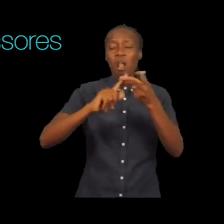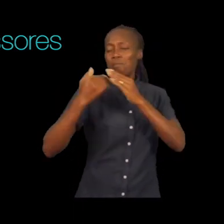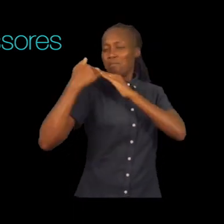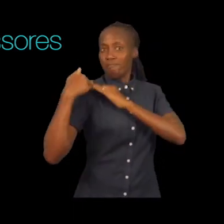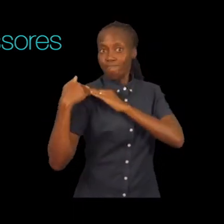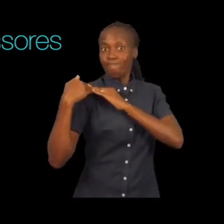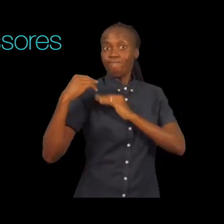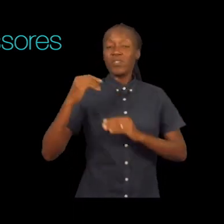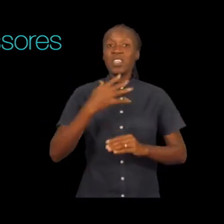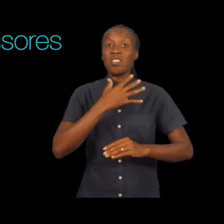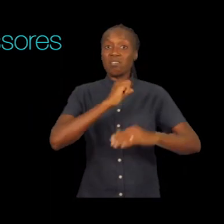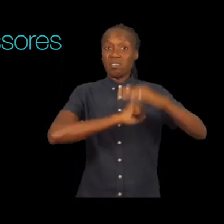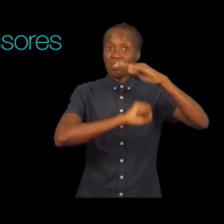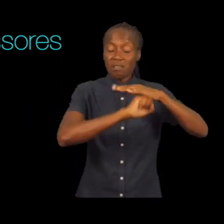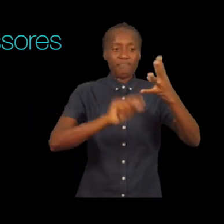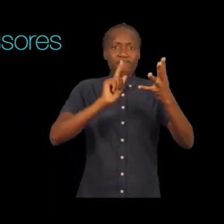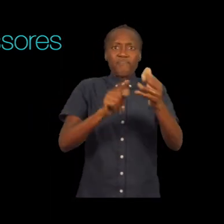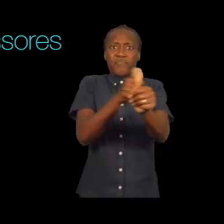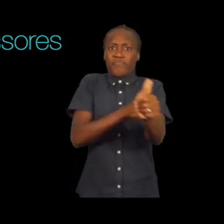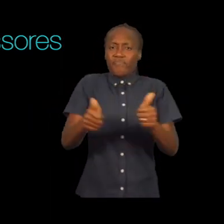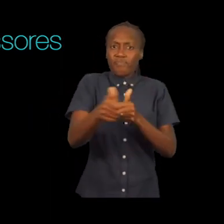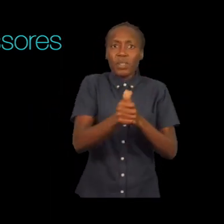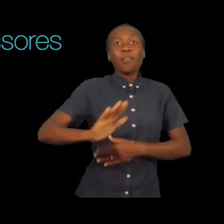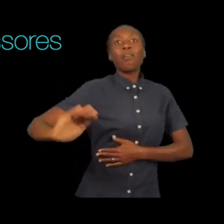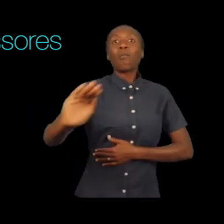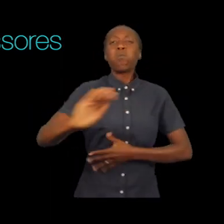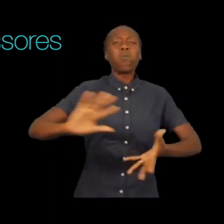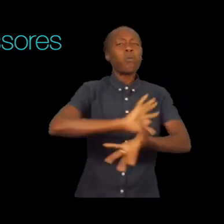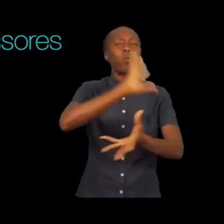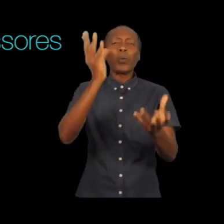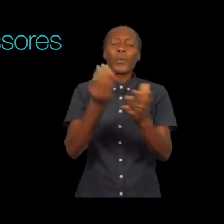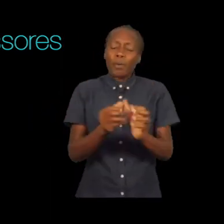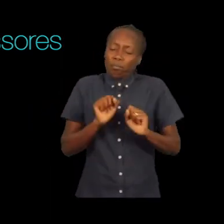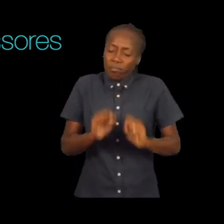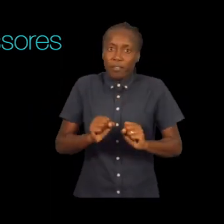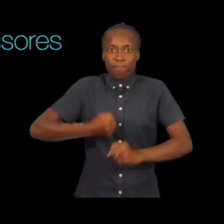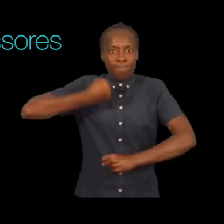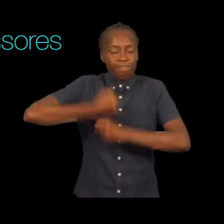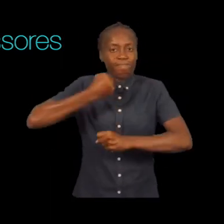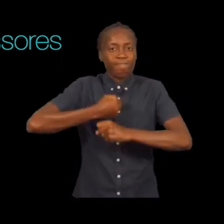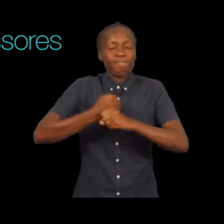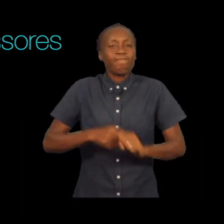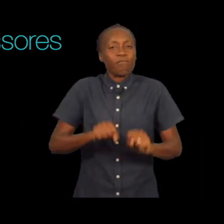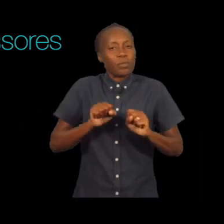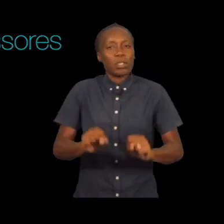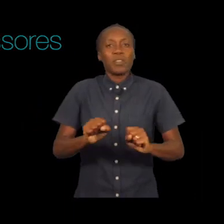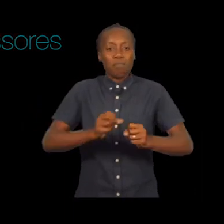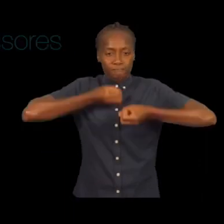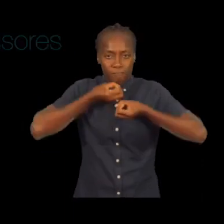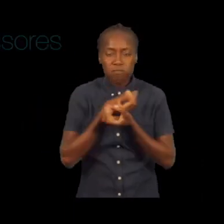cumprem com as suas responsabilidades no processo de resposta aos casos e assistência à vítimas